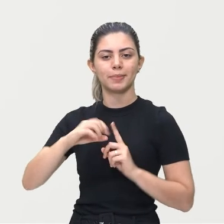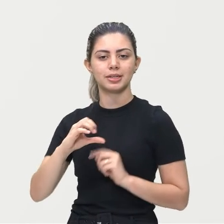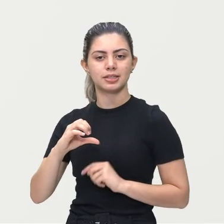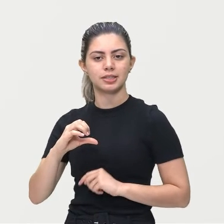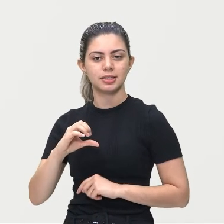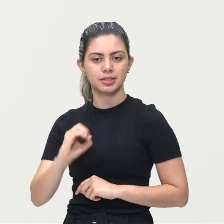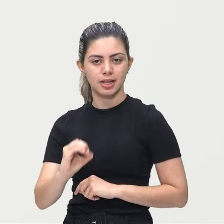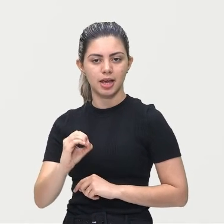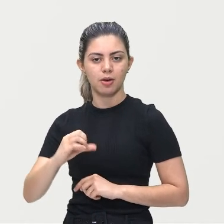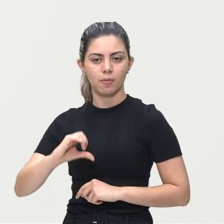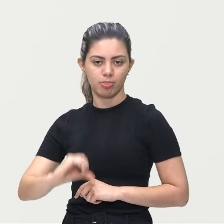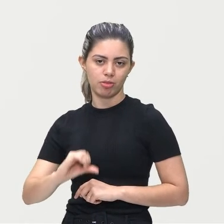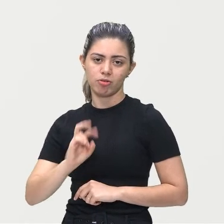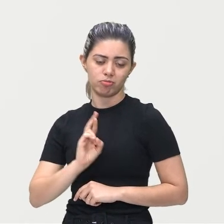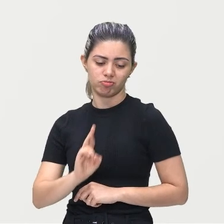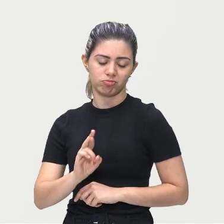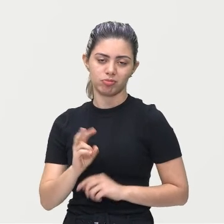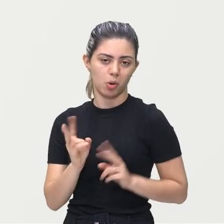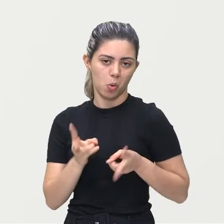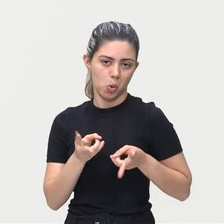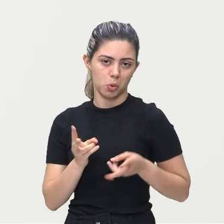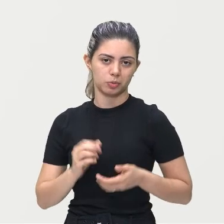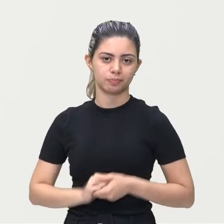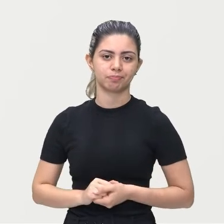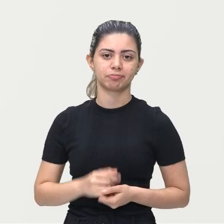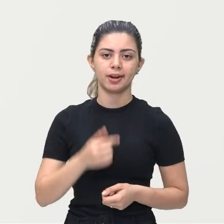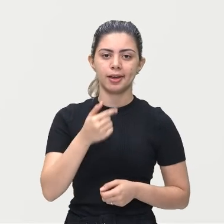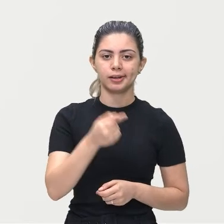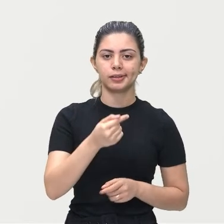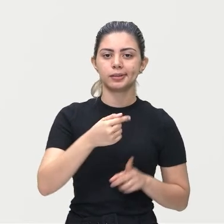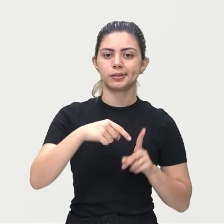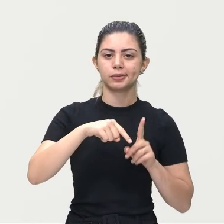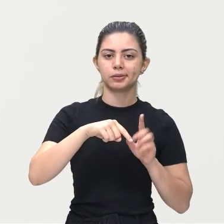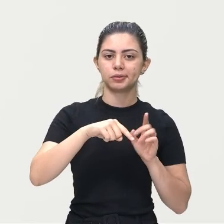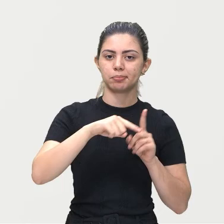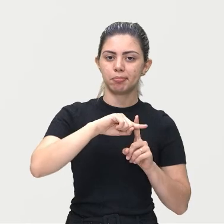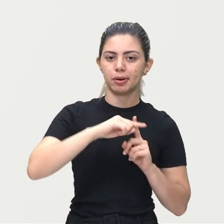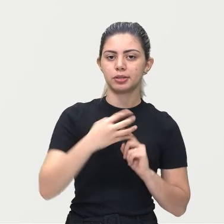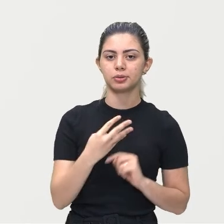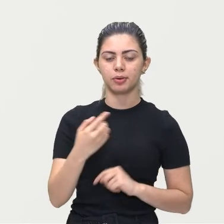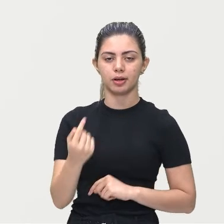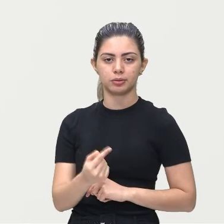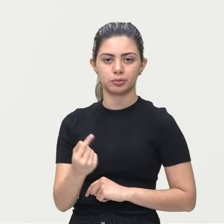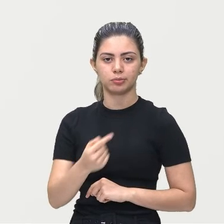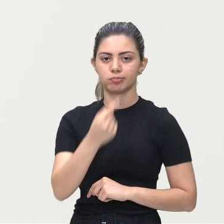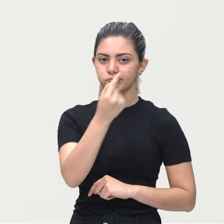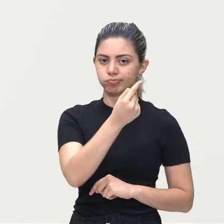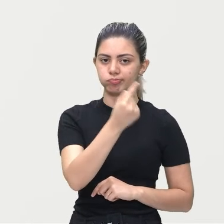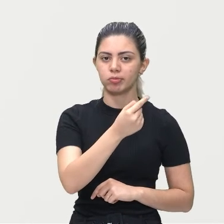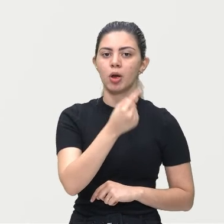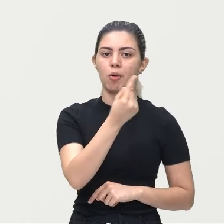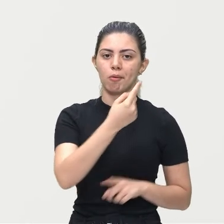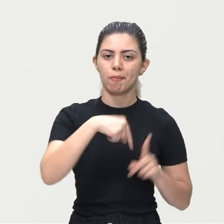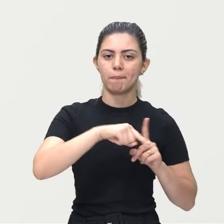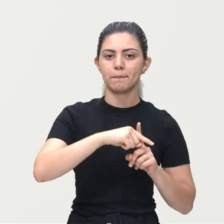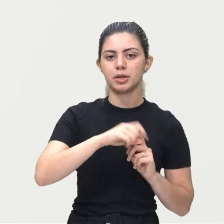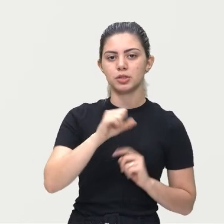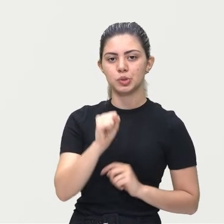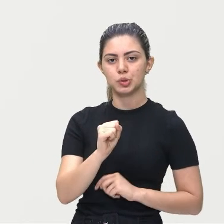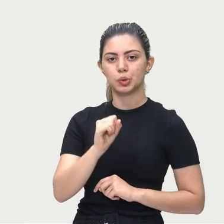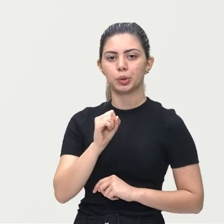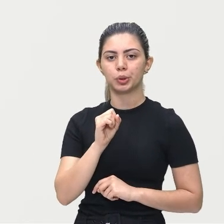alterou. Eu tinha 9, continuou 9. 7, 4 dá 11, vai 1, 1 e 8, 9, e